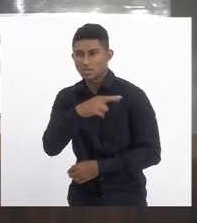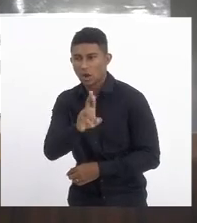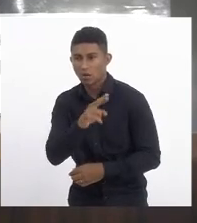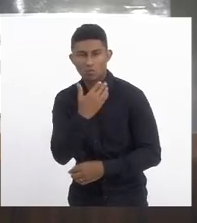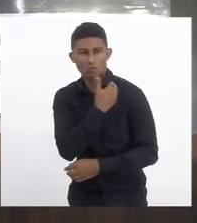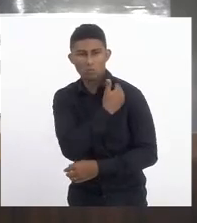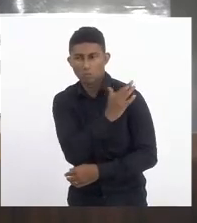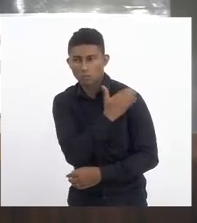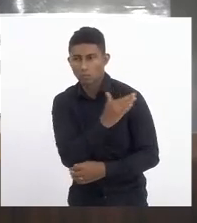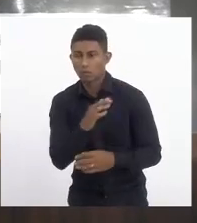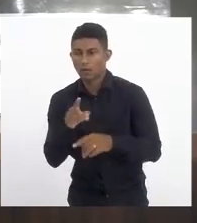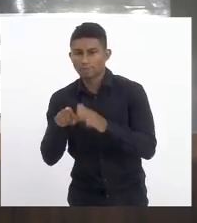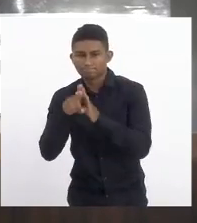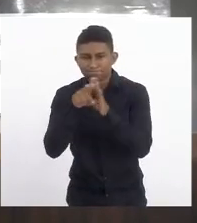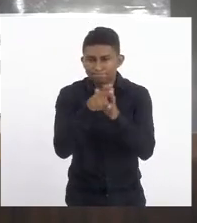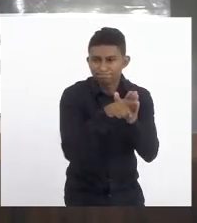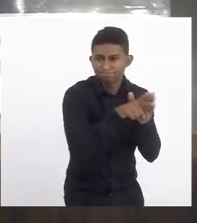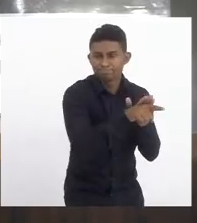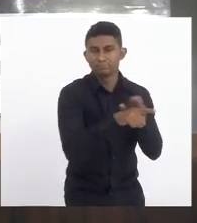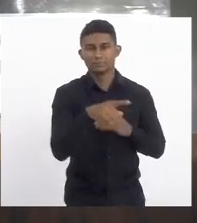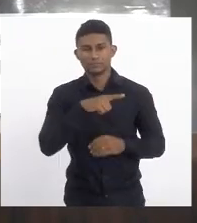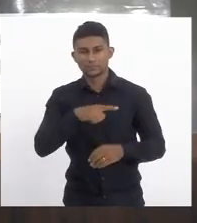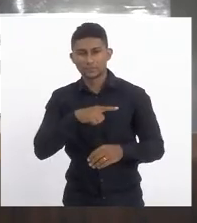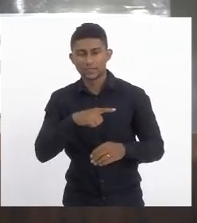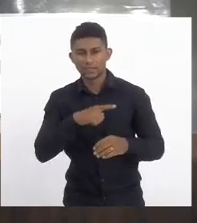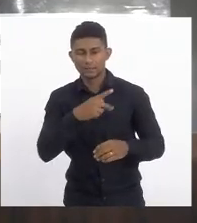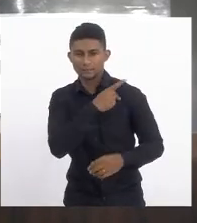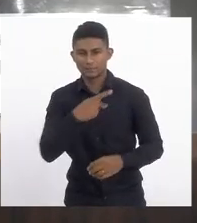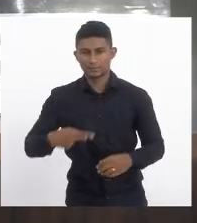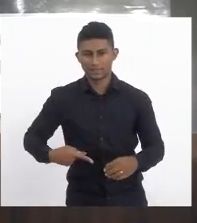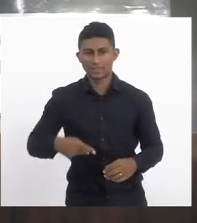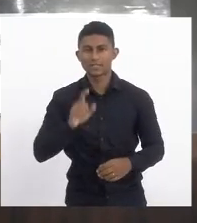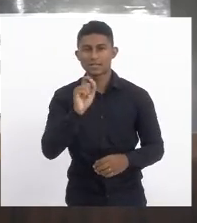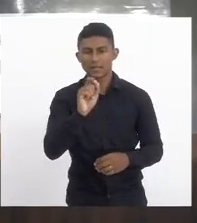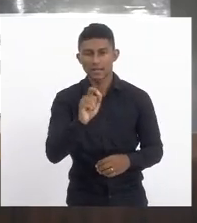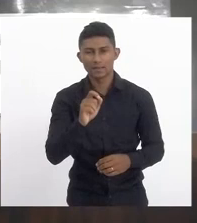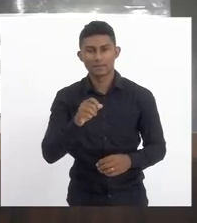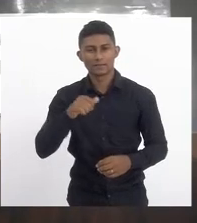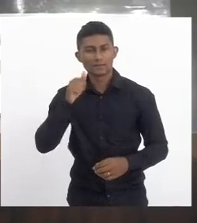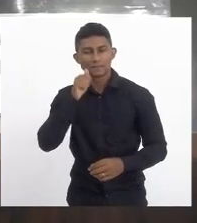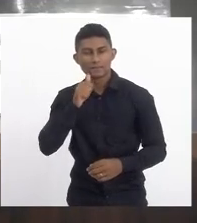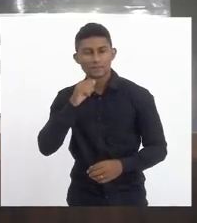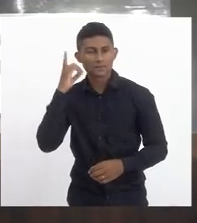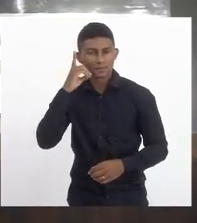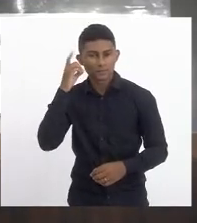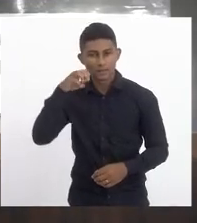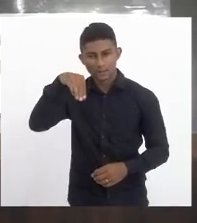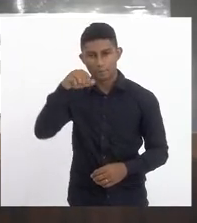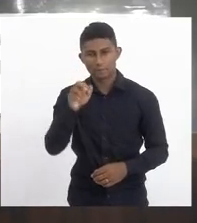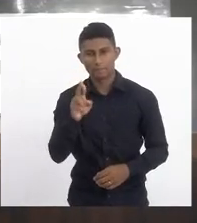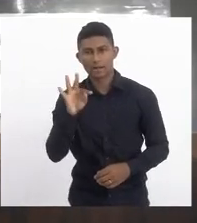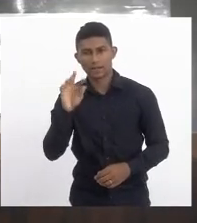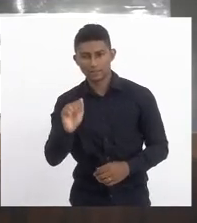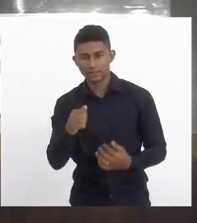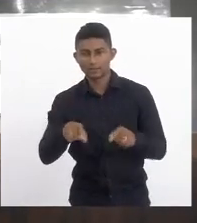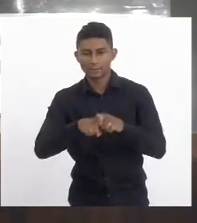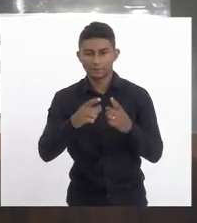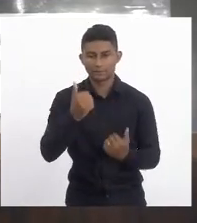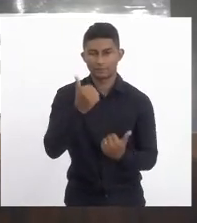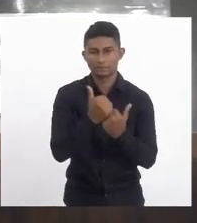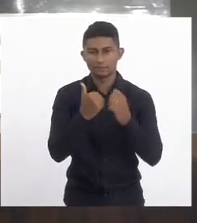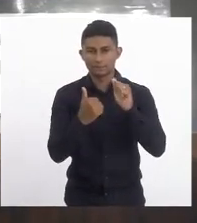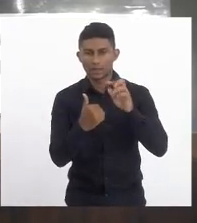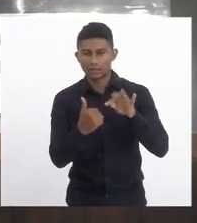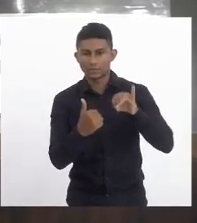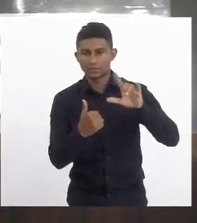CPI é presidida pela deputada Marta Rocha e conta com como relator o deputado Átila Nunes, que tem uma